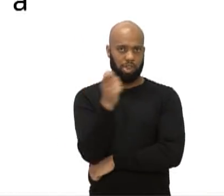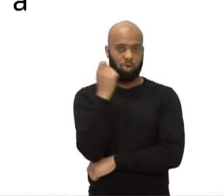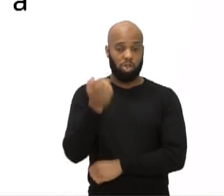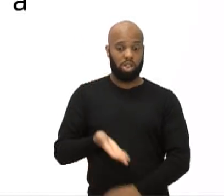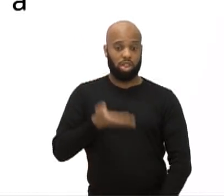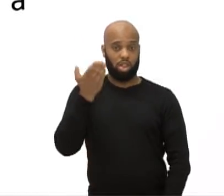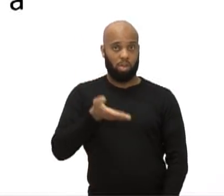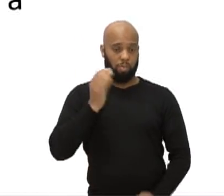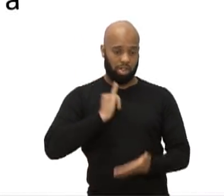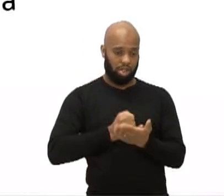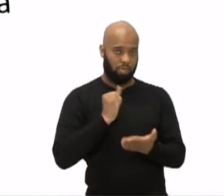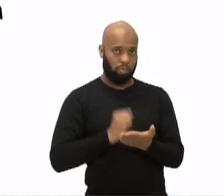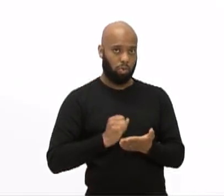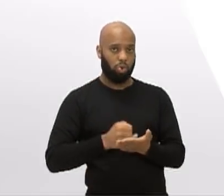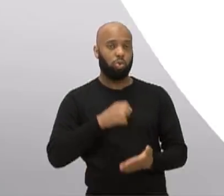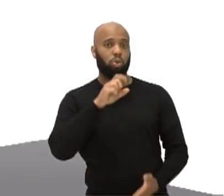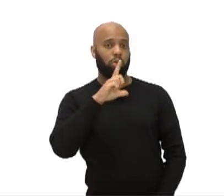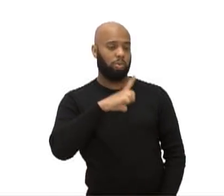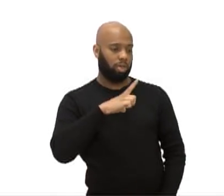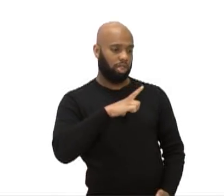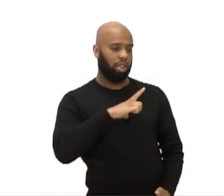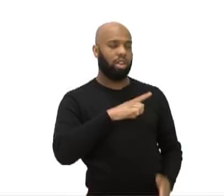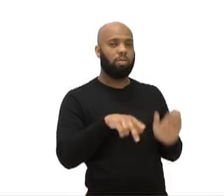carne estrangeira.